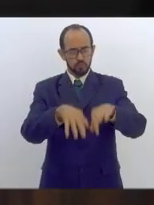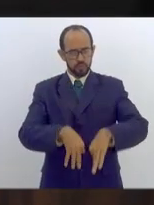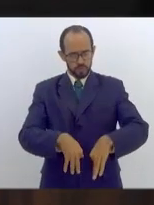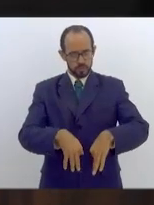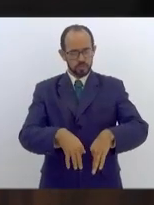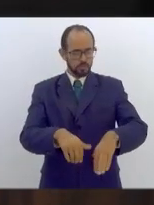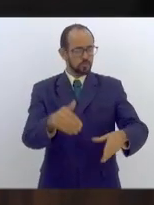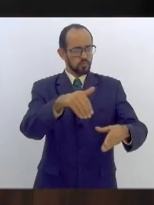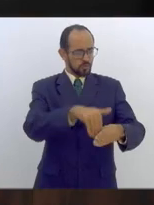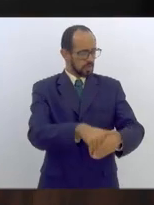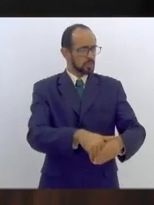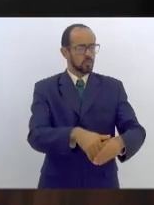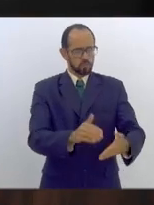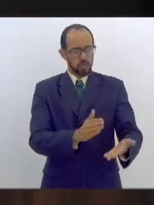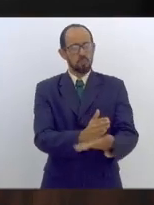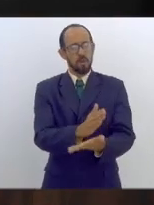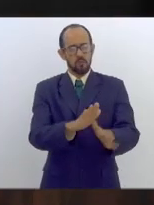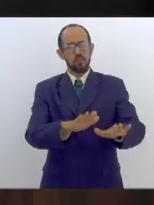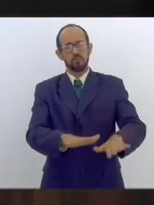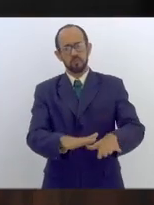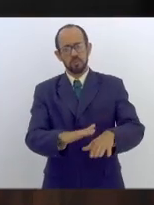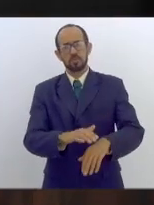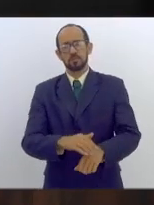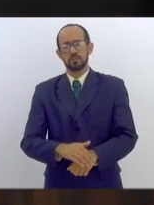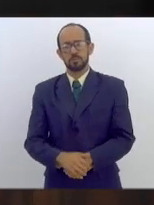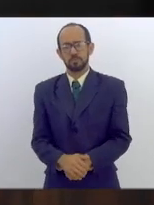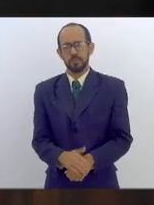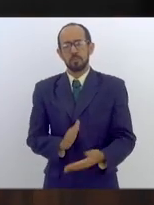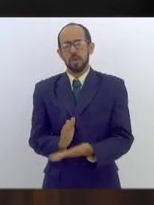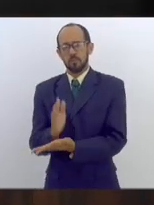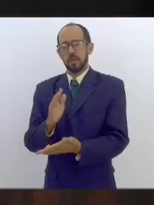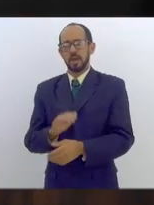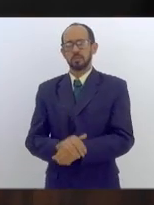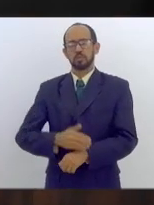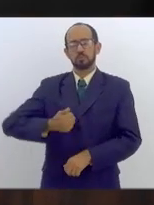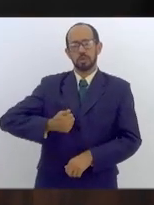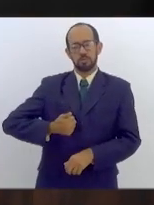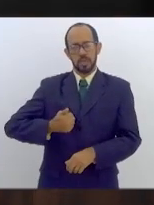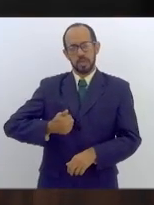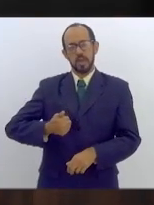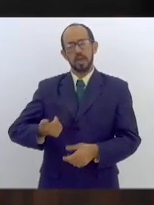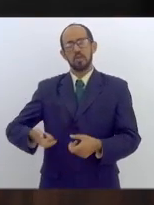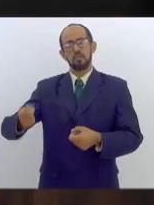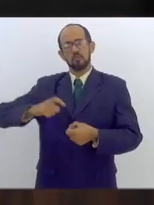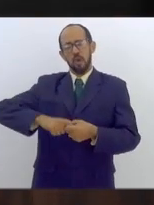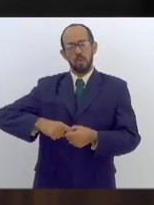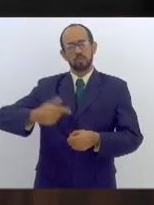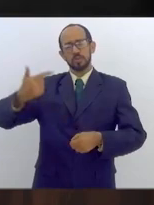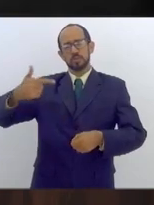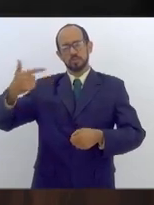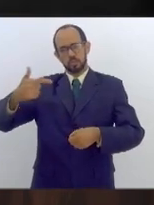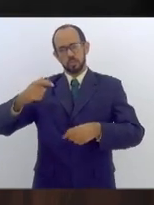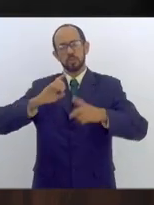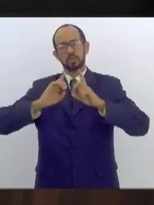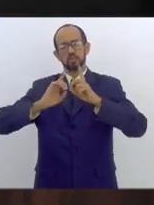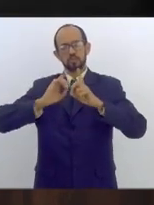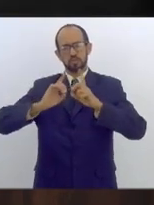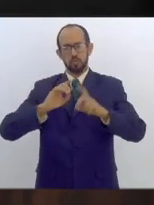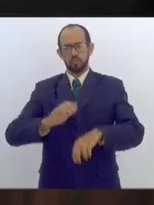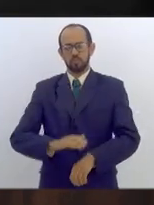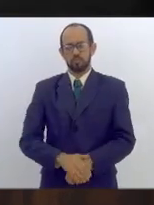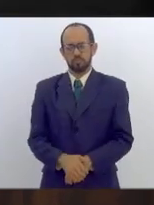discussão, em votação, os seus que aprovam, permaneçam como estão. Aprovado em primeira, retorna em segunda discussão.